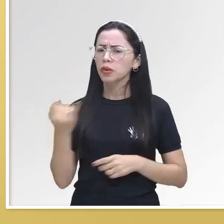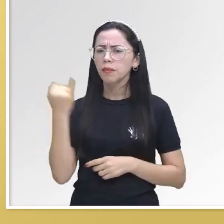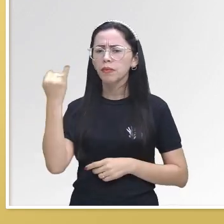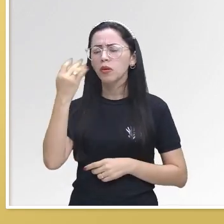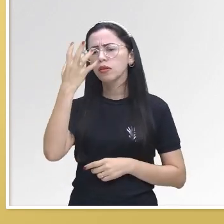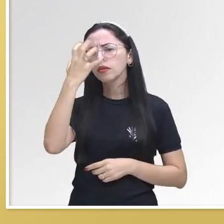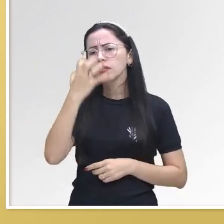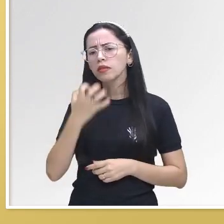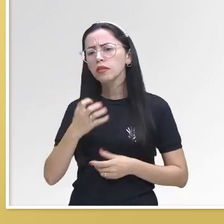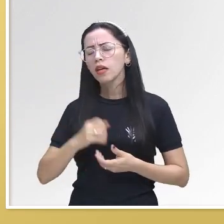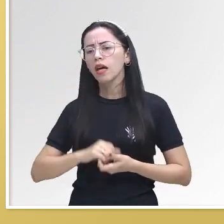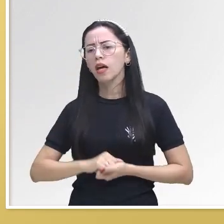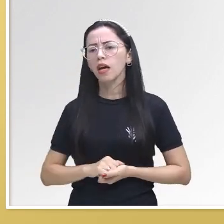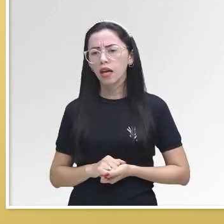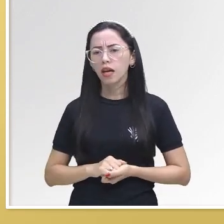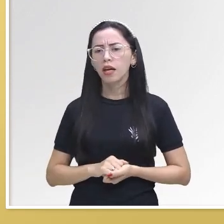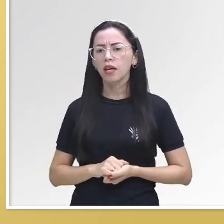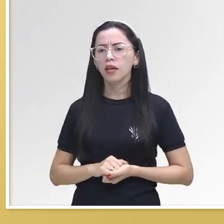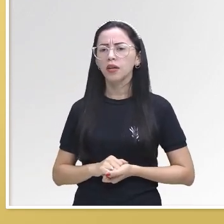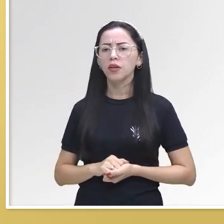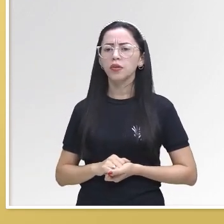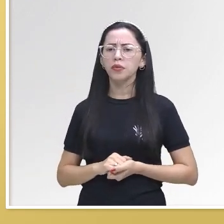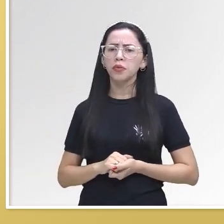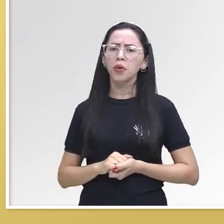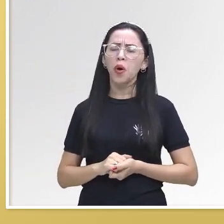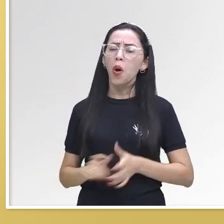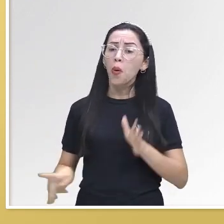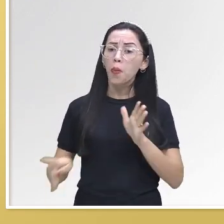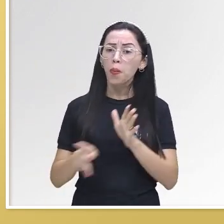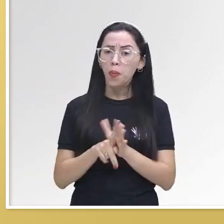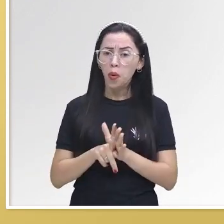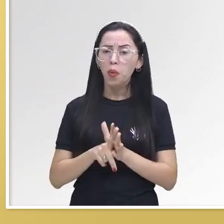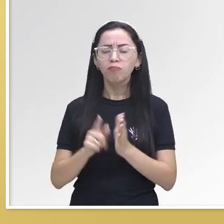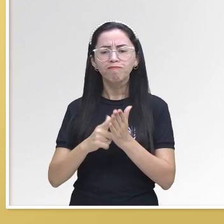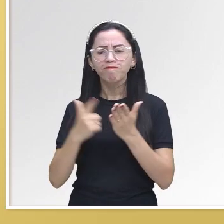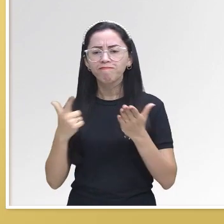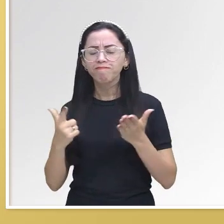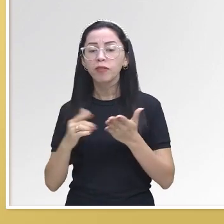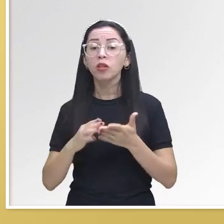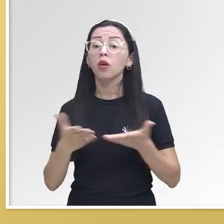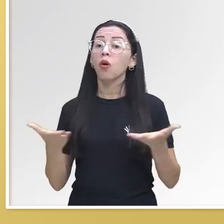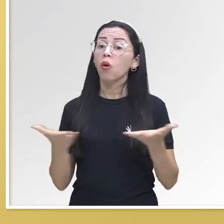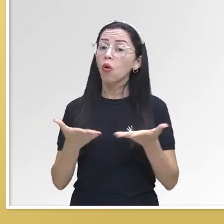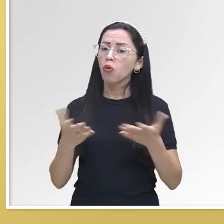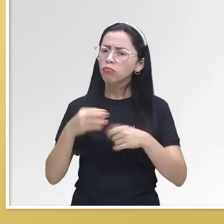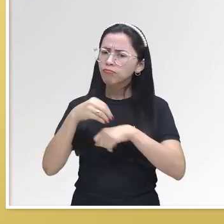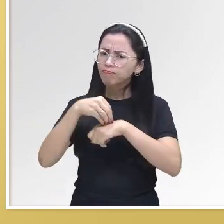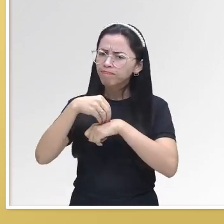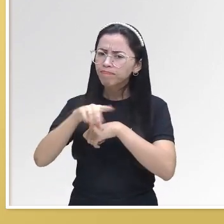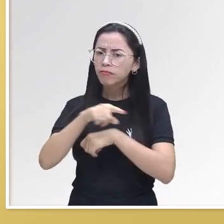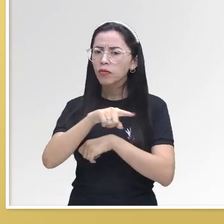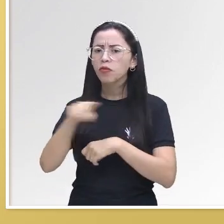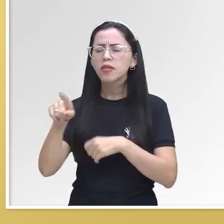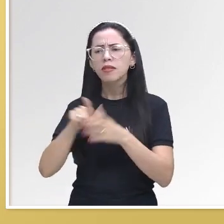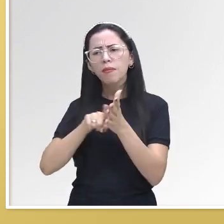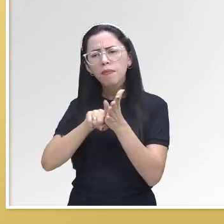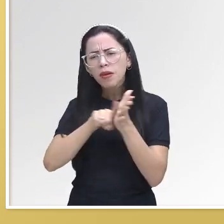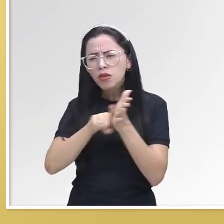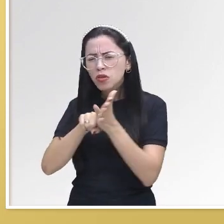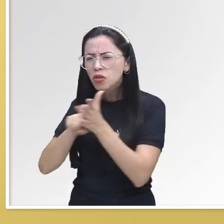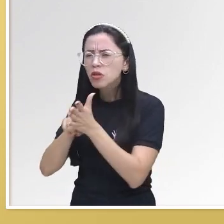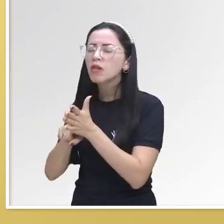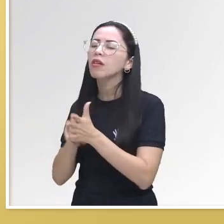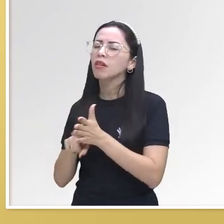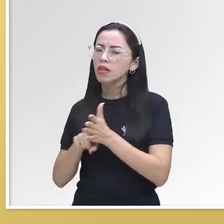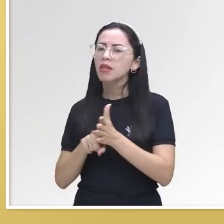sérios, típico de um tema jornalístico mesmo. E mais, nós recomendamos que você pesquise um pouco mais sobre isso. Vale a